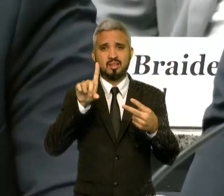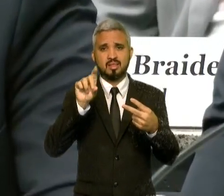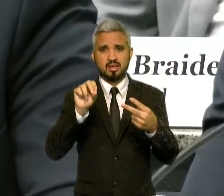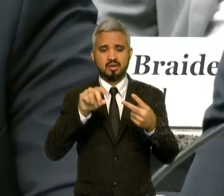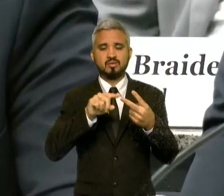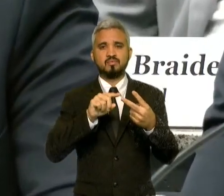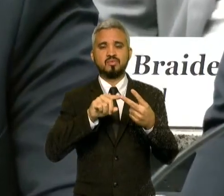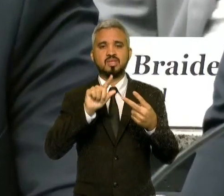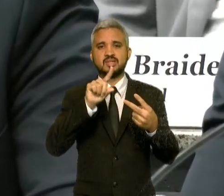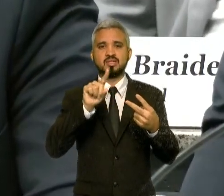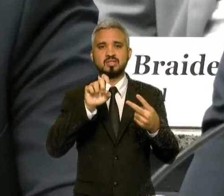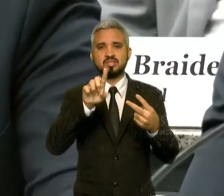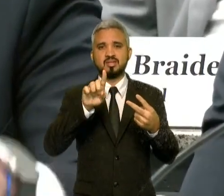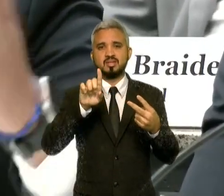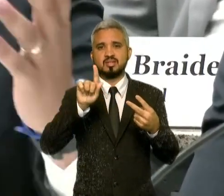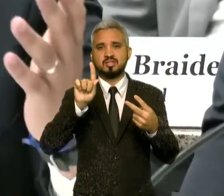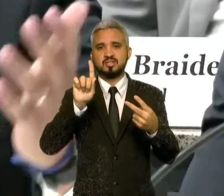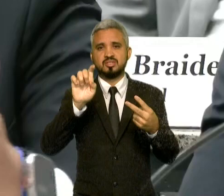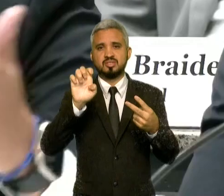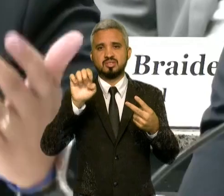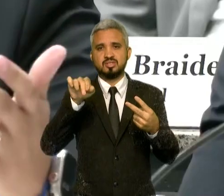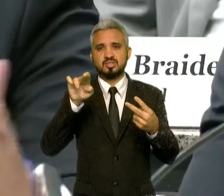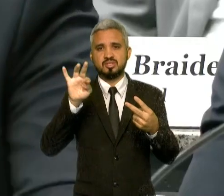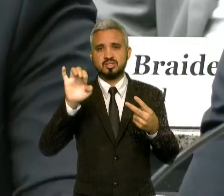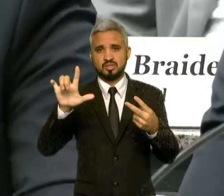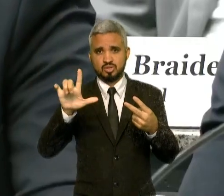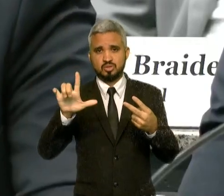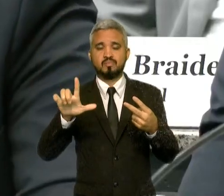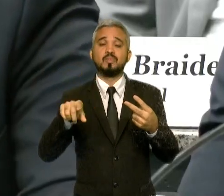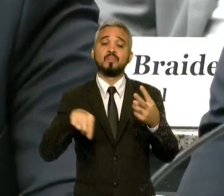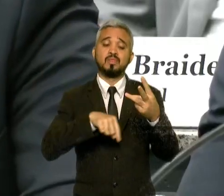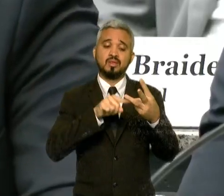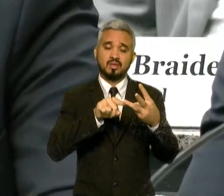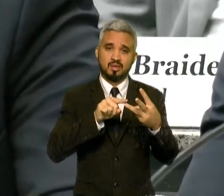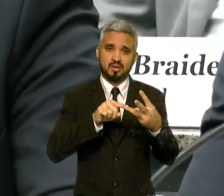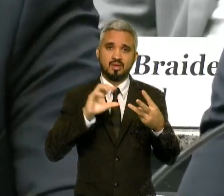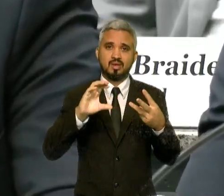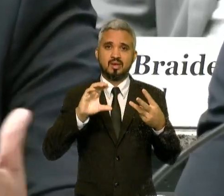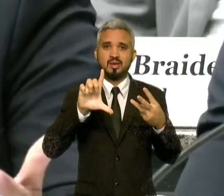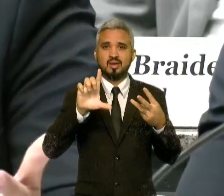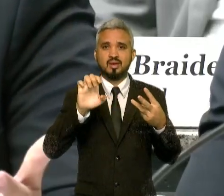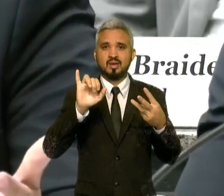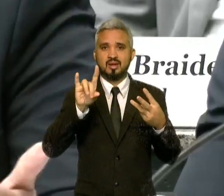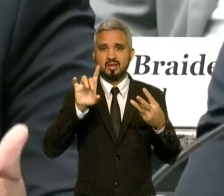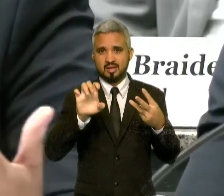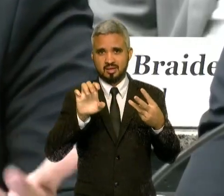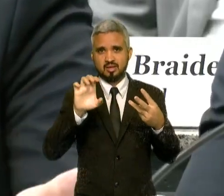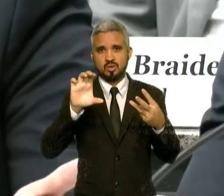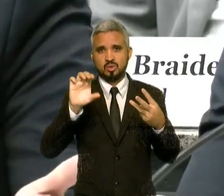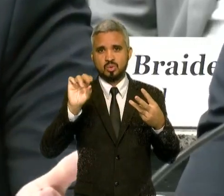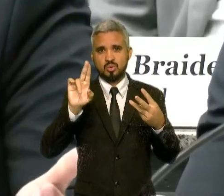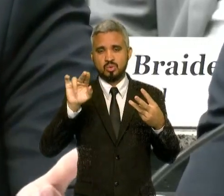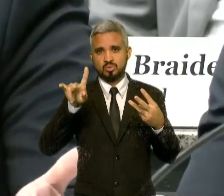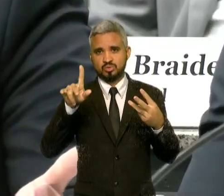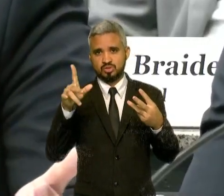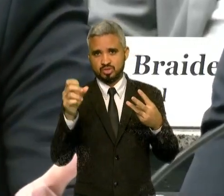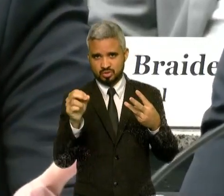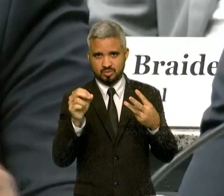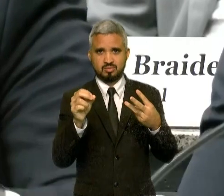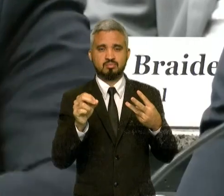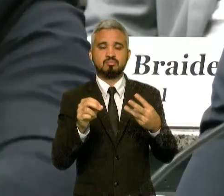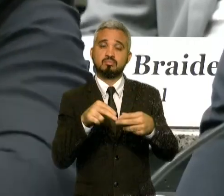a doutora Cleide. Nunca vão saber a felicidade de conhecer a doutora Cleide, que nunca recebeu uma cleidada,